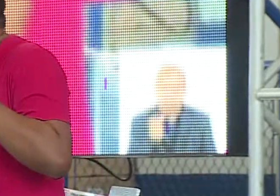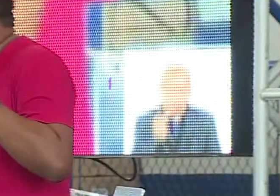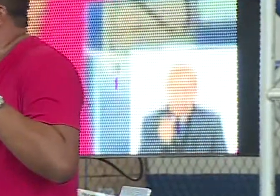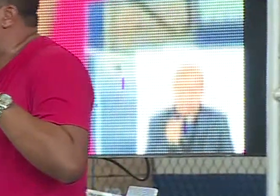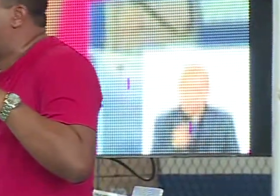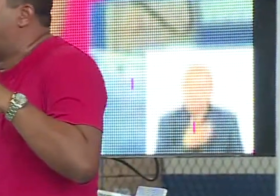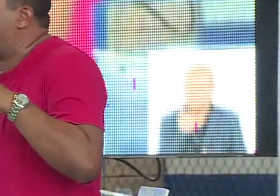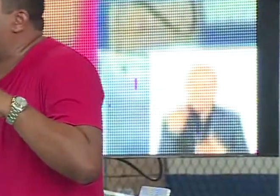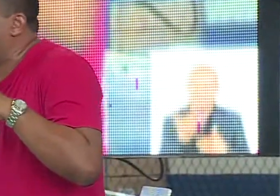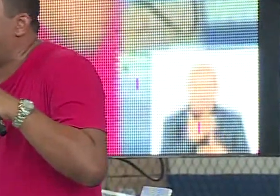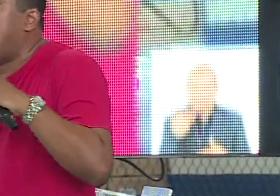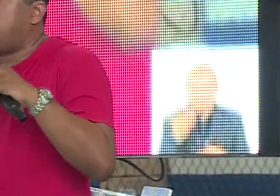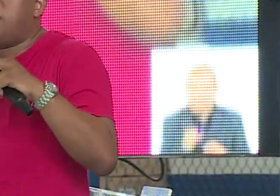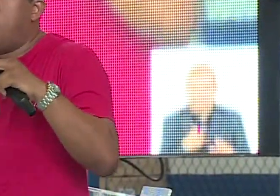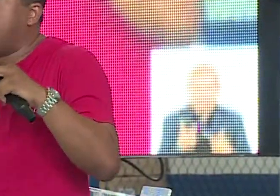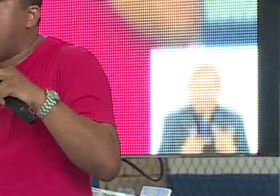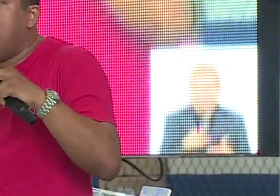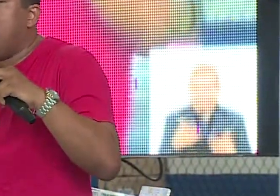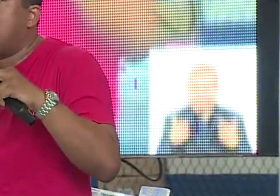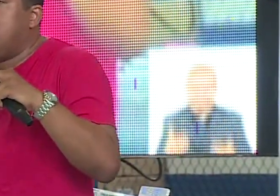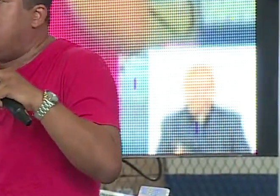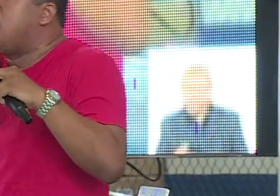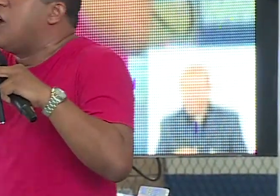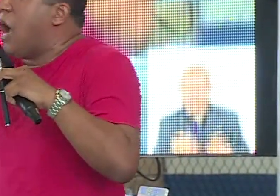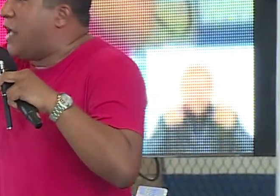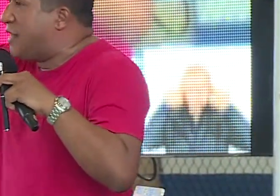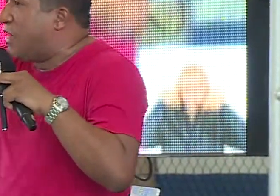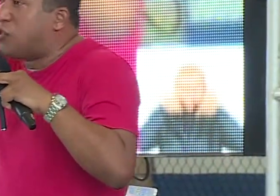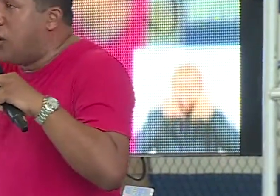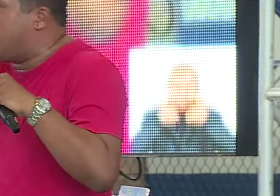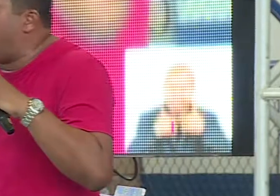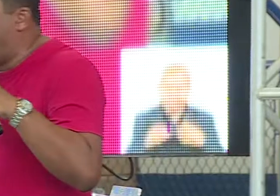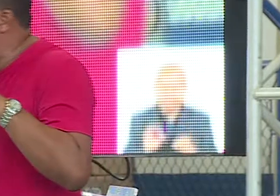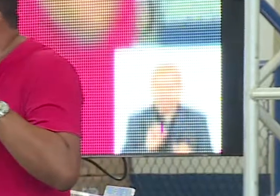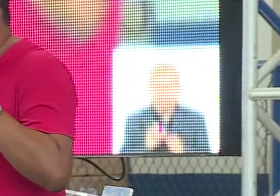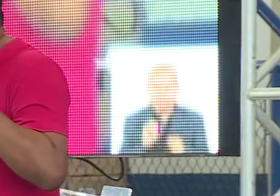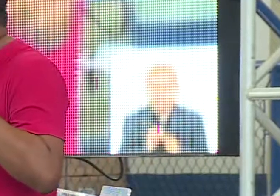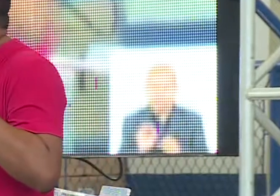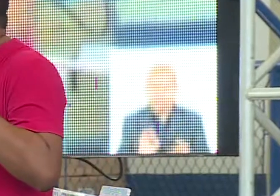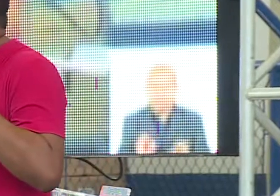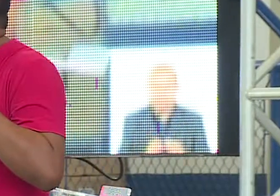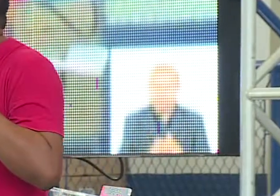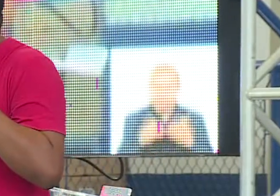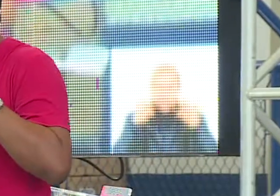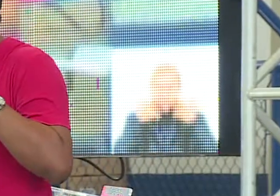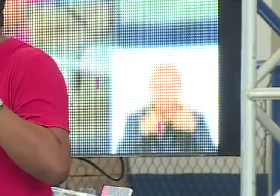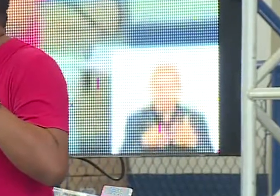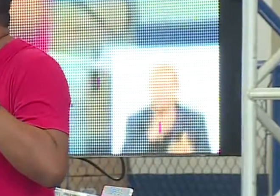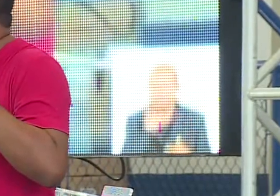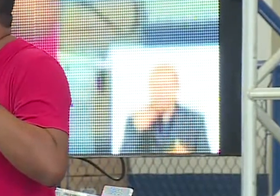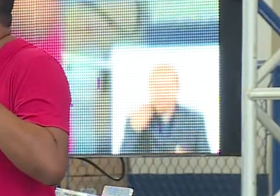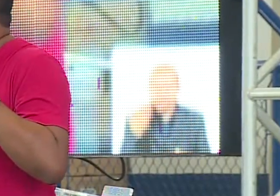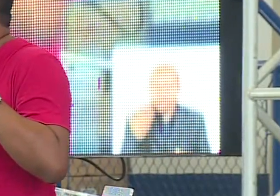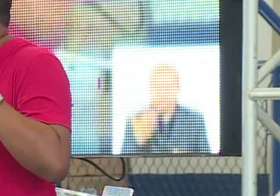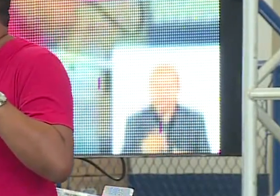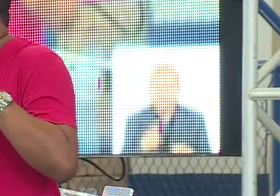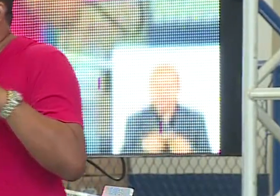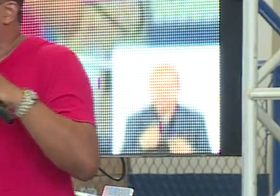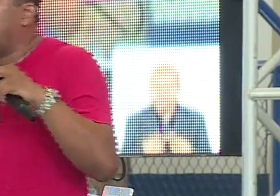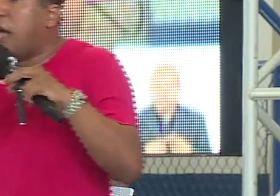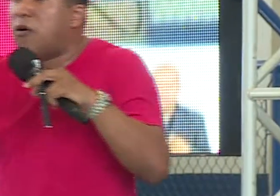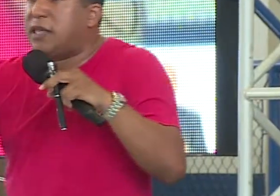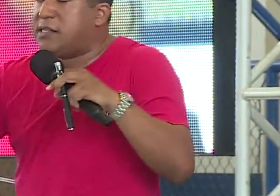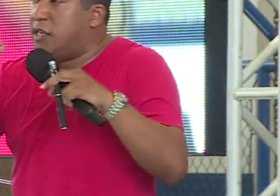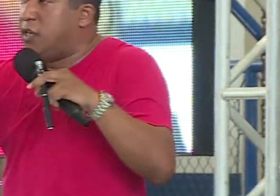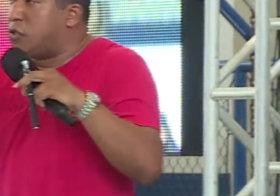você vai morrer. Porque a tua temperatura vai aumentar em demasia, as reações vão ocorrer com altíssima velocidade e vai te levar à morte. Né?